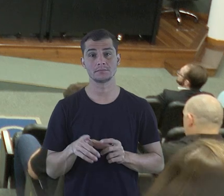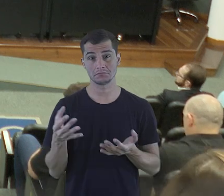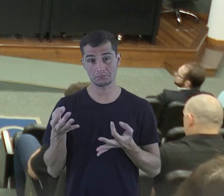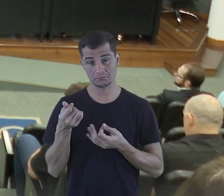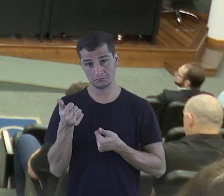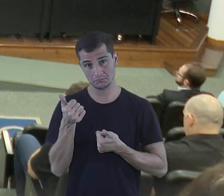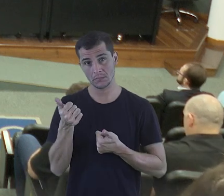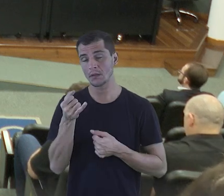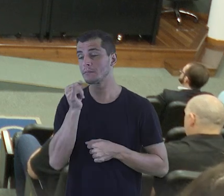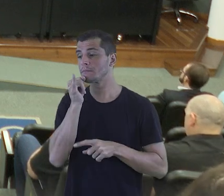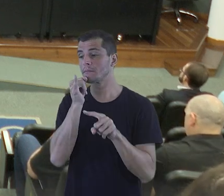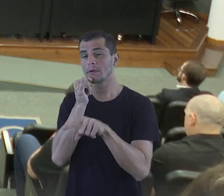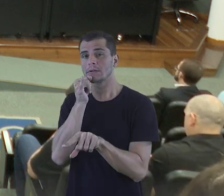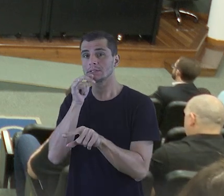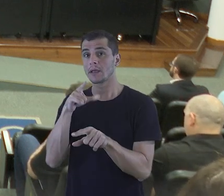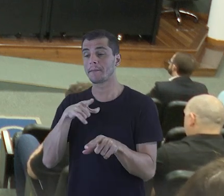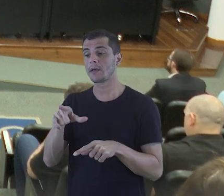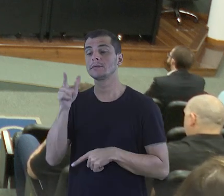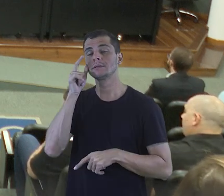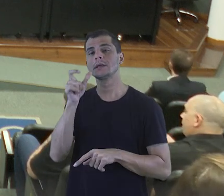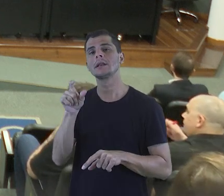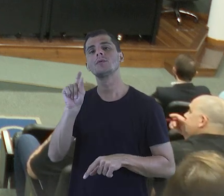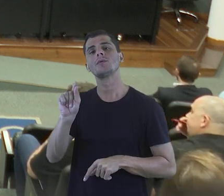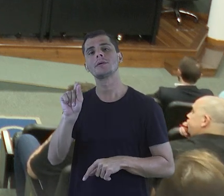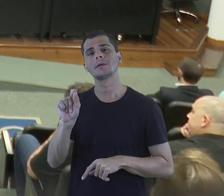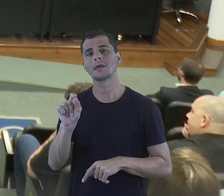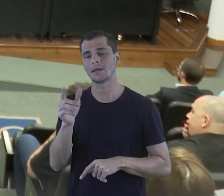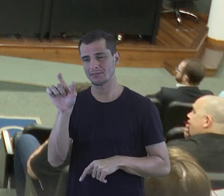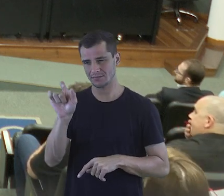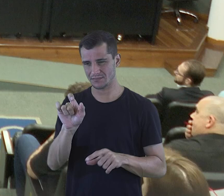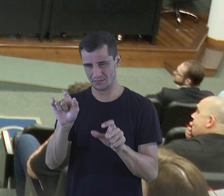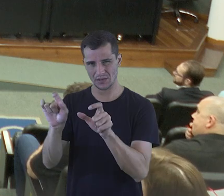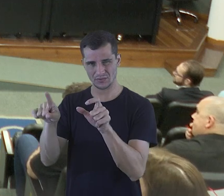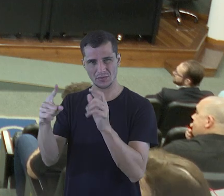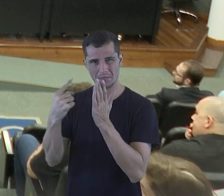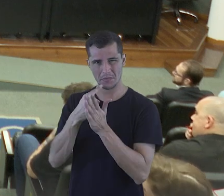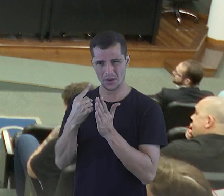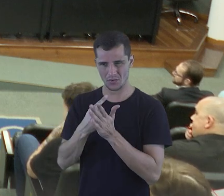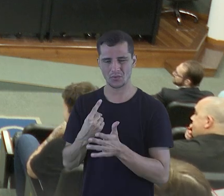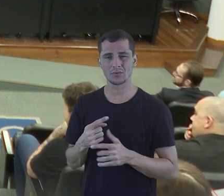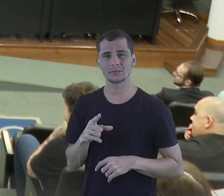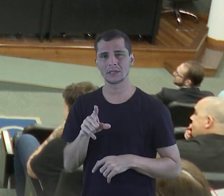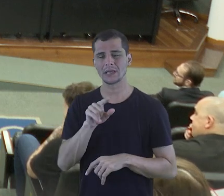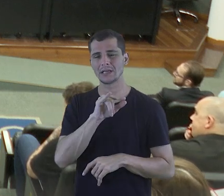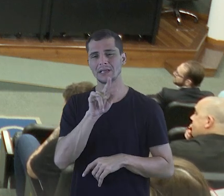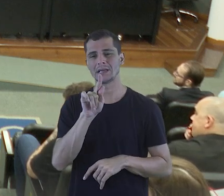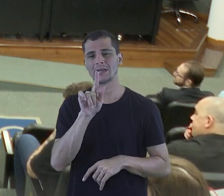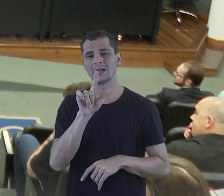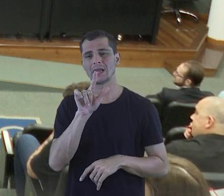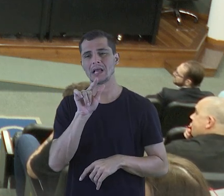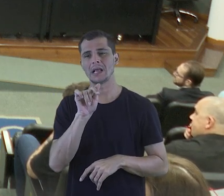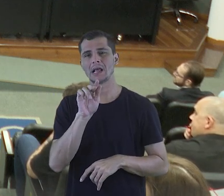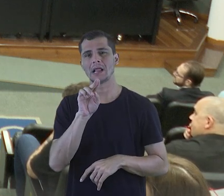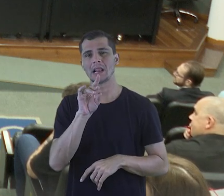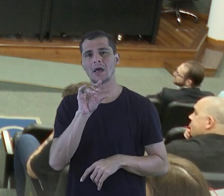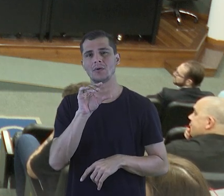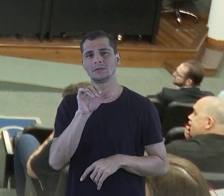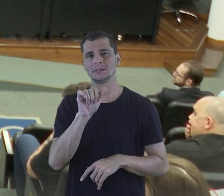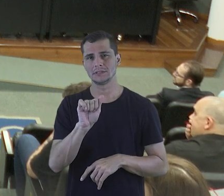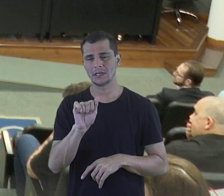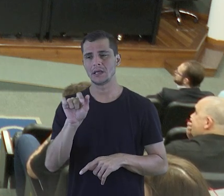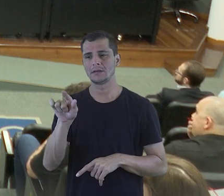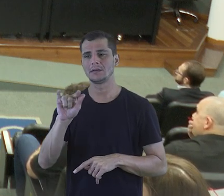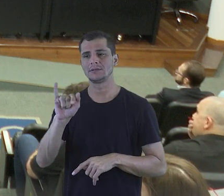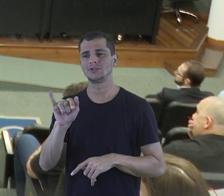perfeito? então por exemplo uma coisa que seria interessante Glaucia e Janaína ah guia está